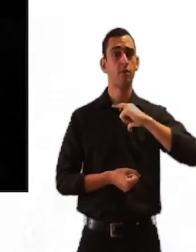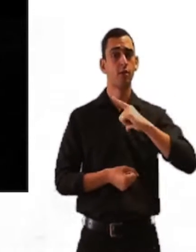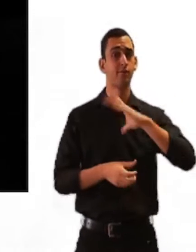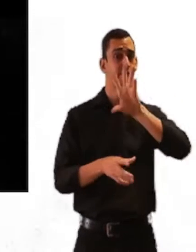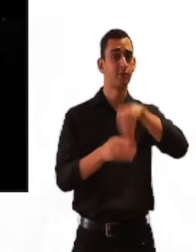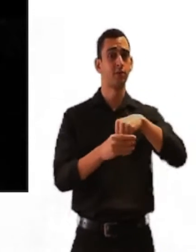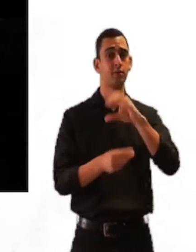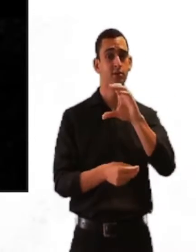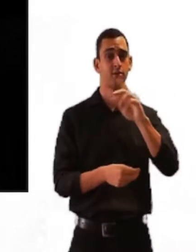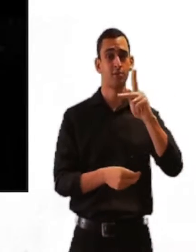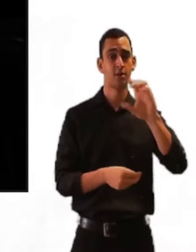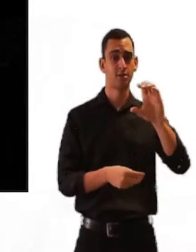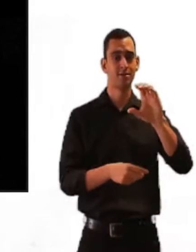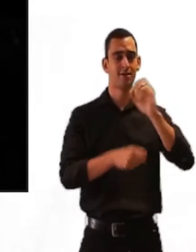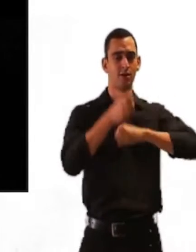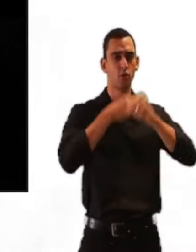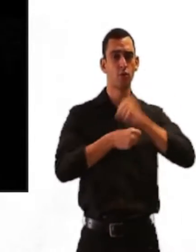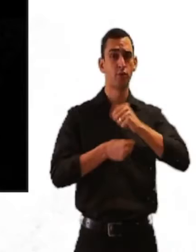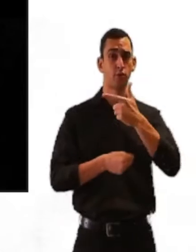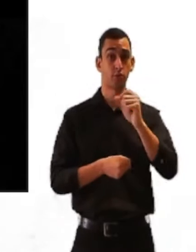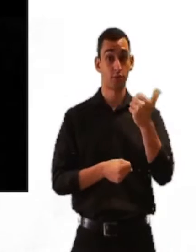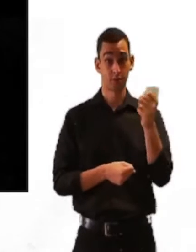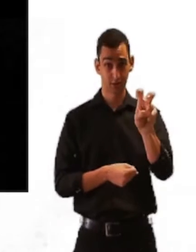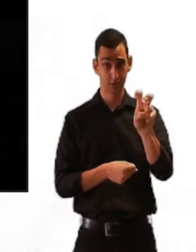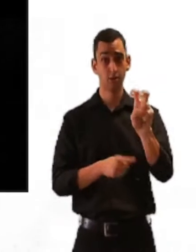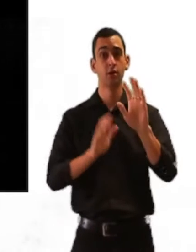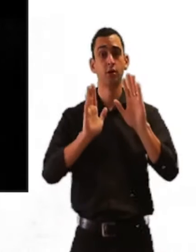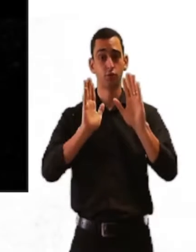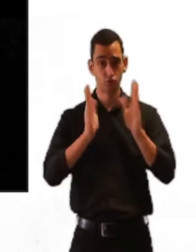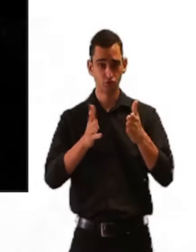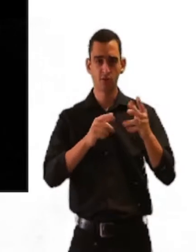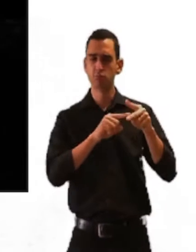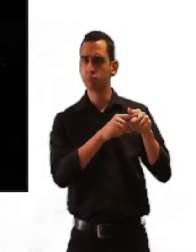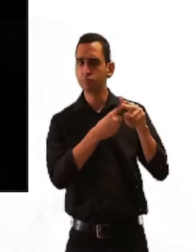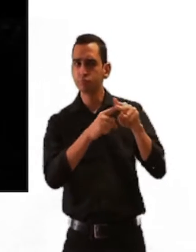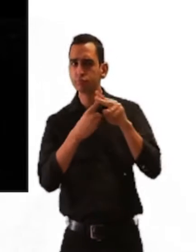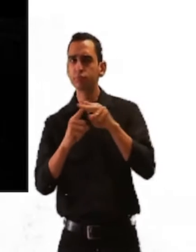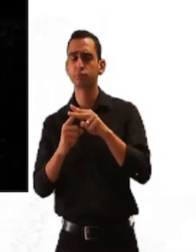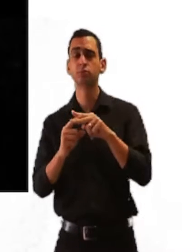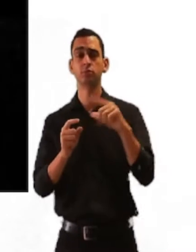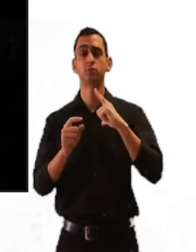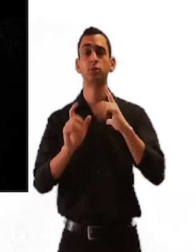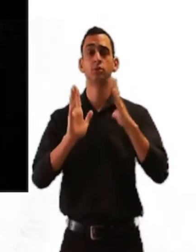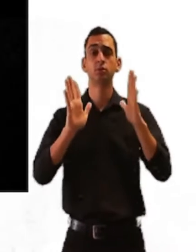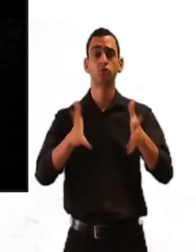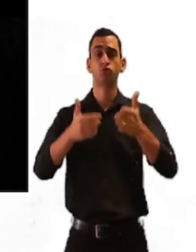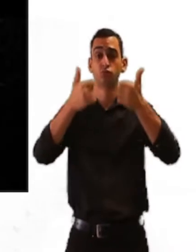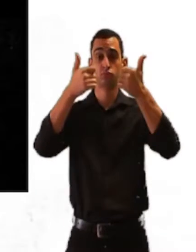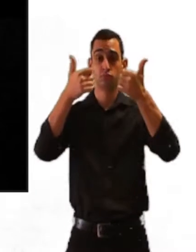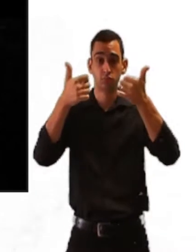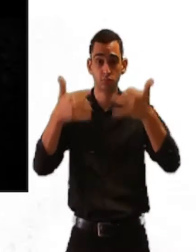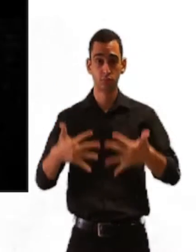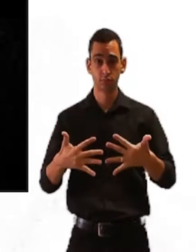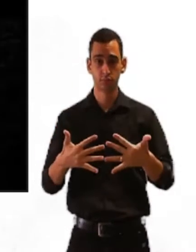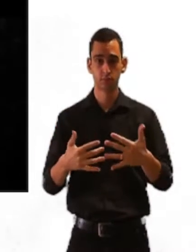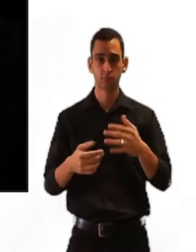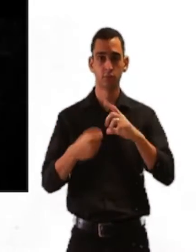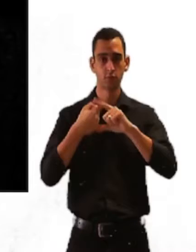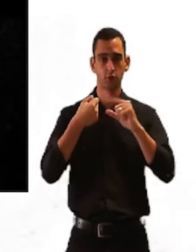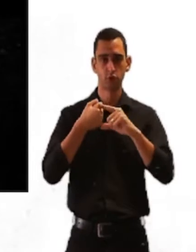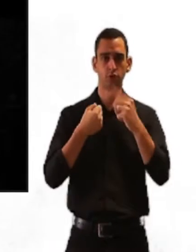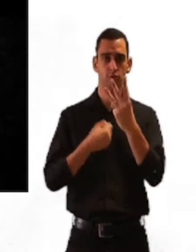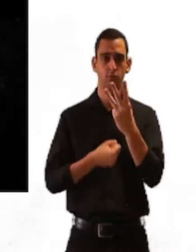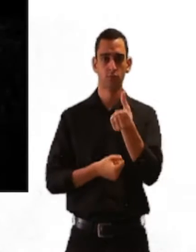do CPC de 2015, que alterou a redação do CPC de 73, que diz o seguinte: essa é a redação do artigo